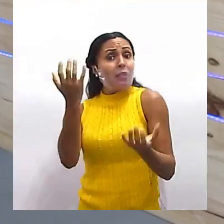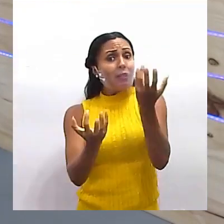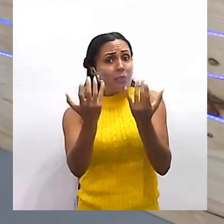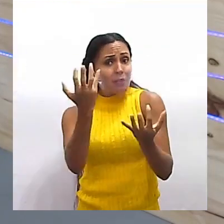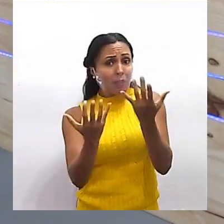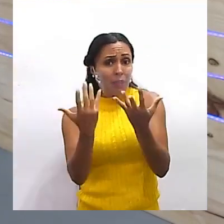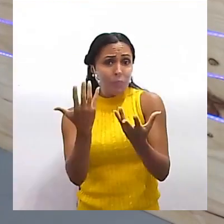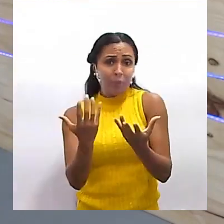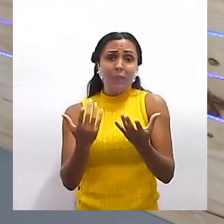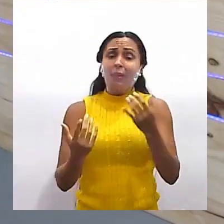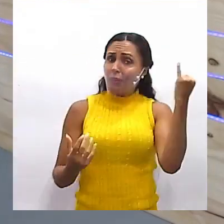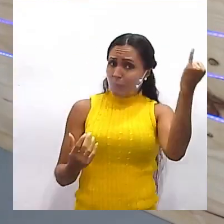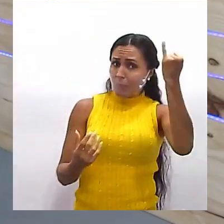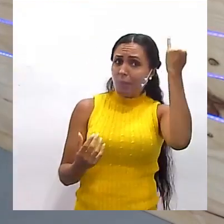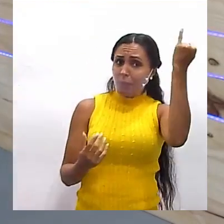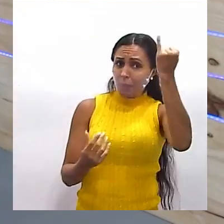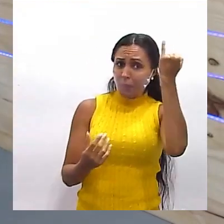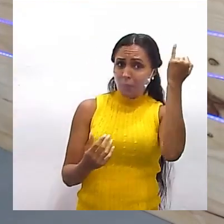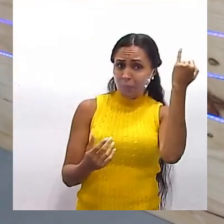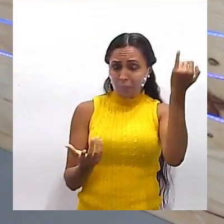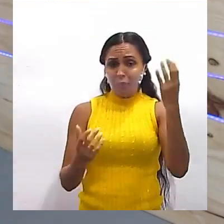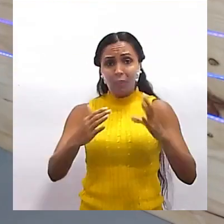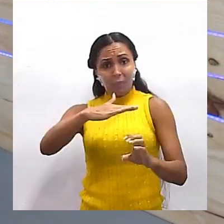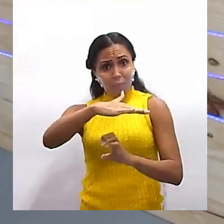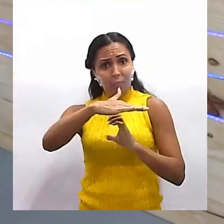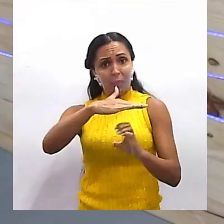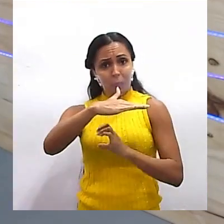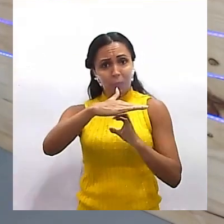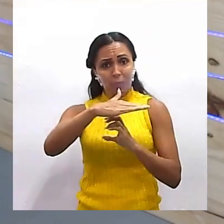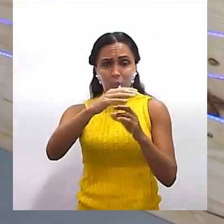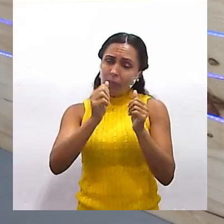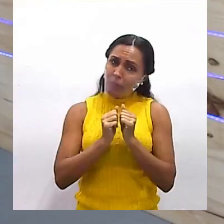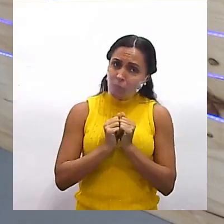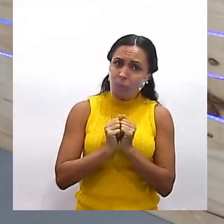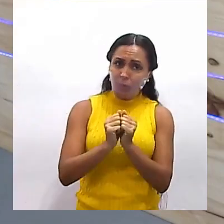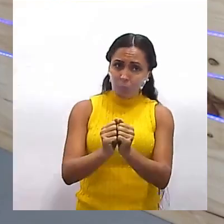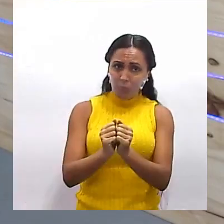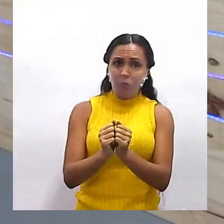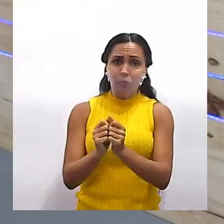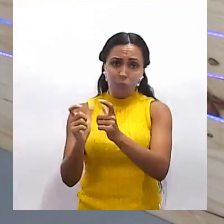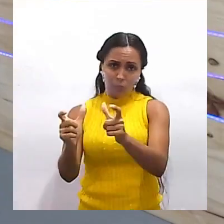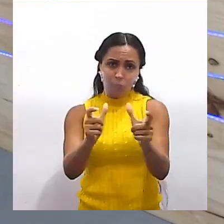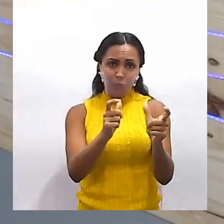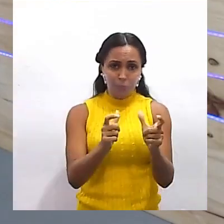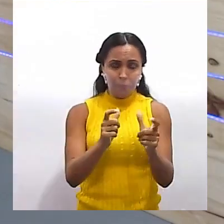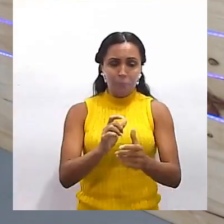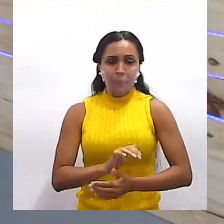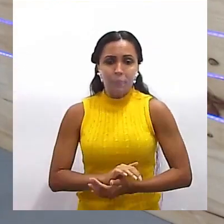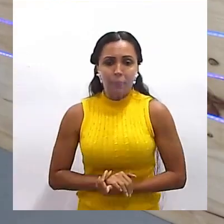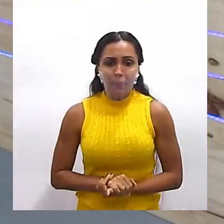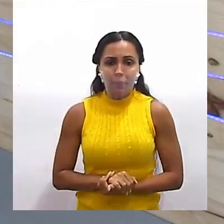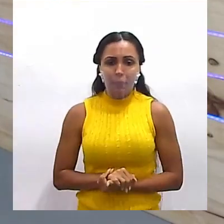muito importante dentro da empresa, a gente está atuando junto com os outros órgãos competentes.